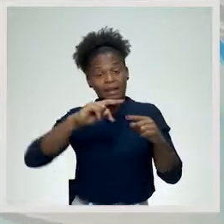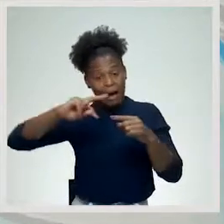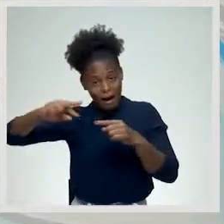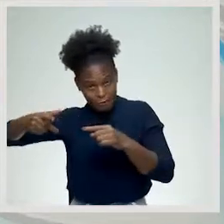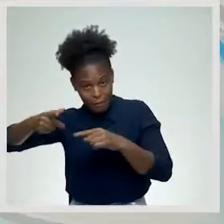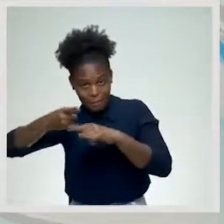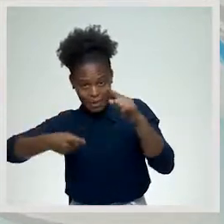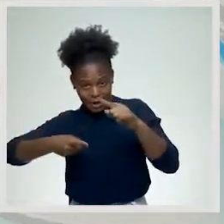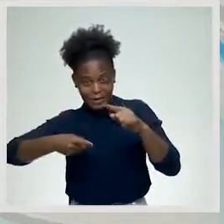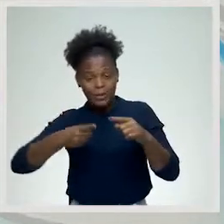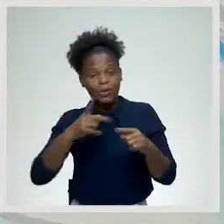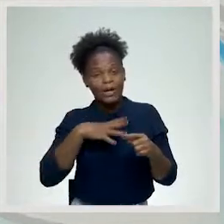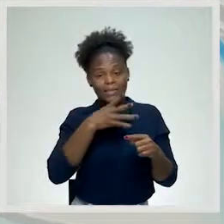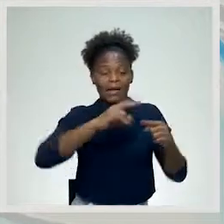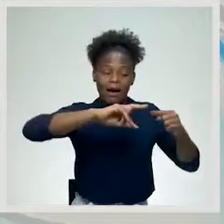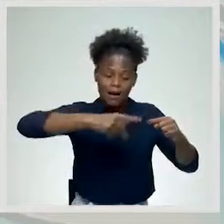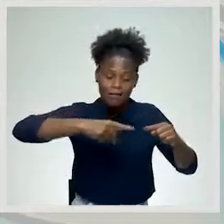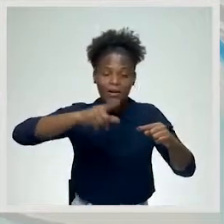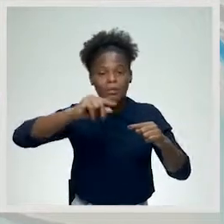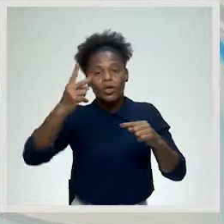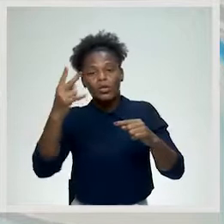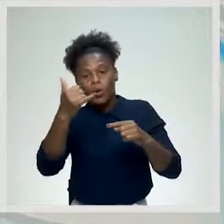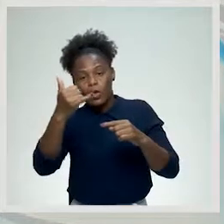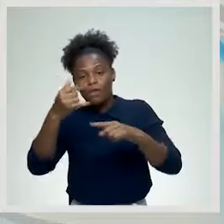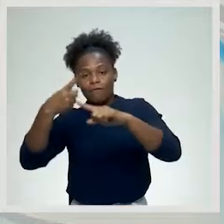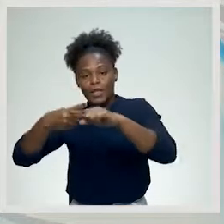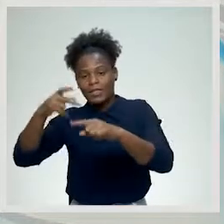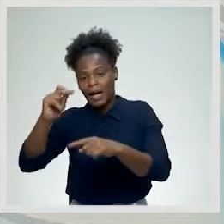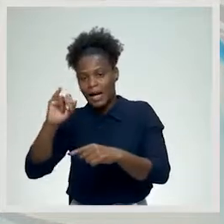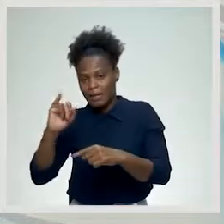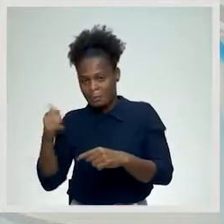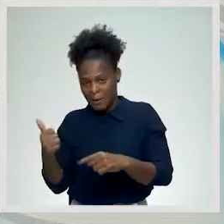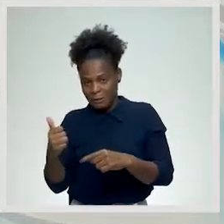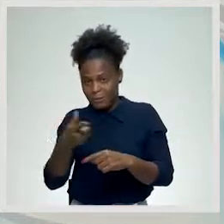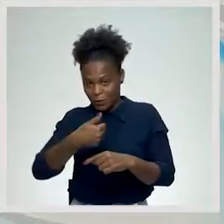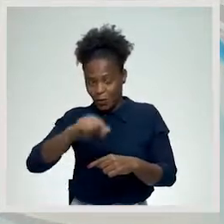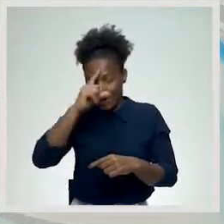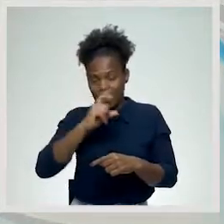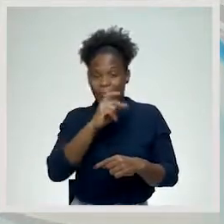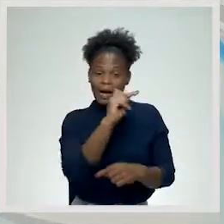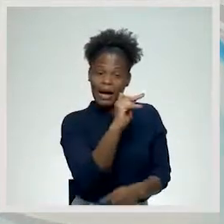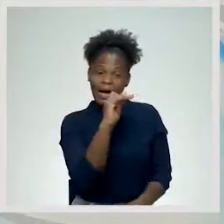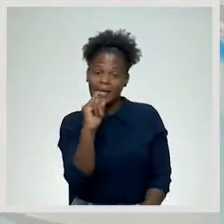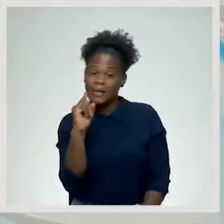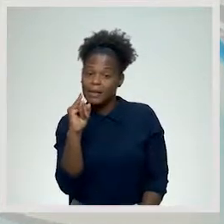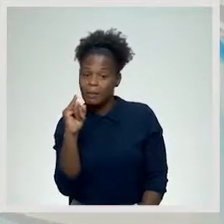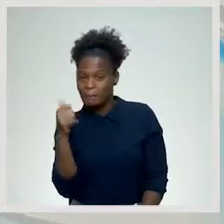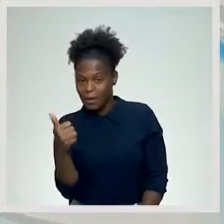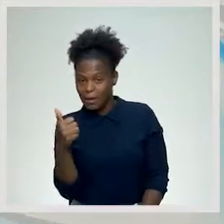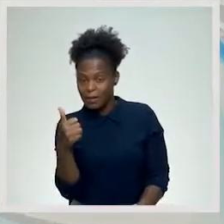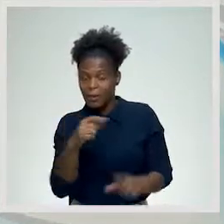alfa, logo alfa é dobro de A e B. Recordando que A e B é um